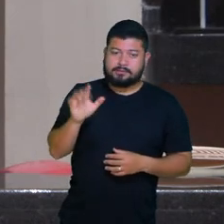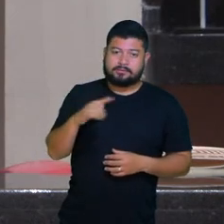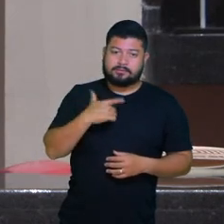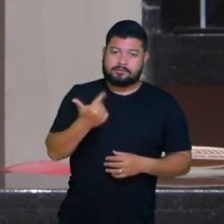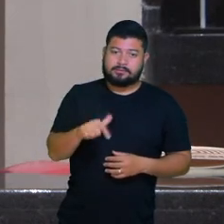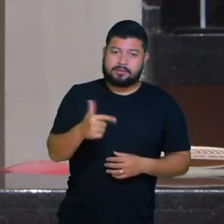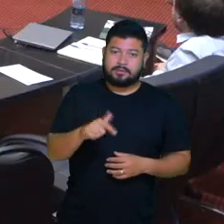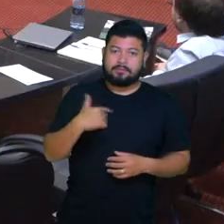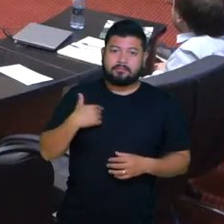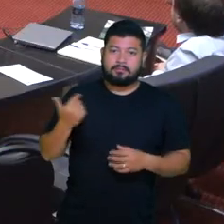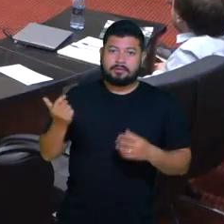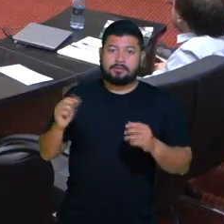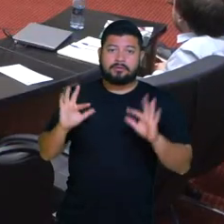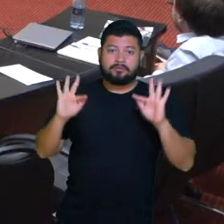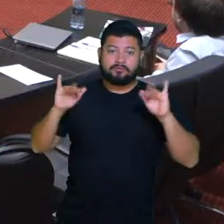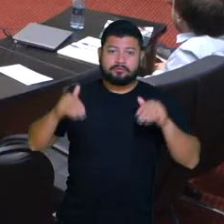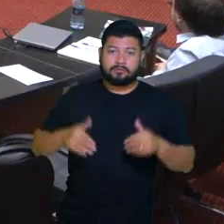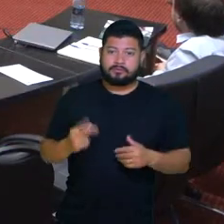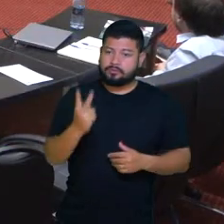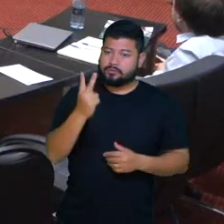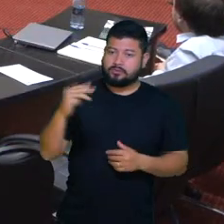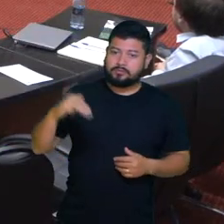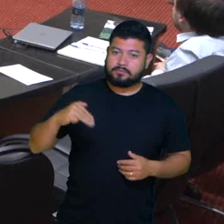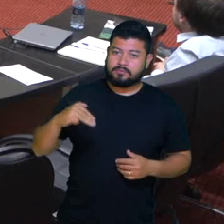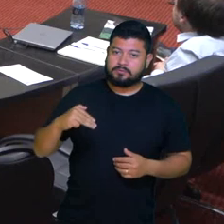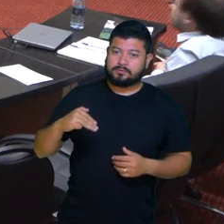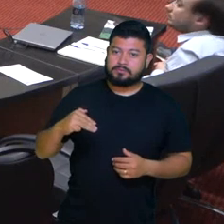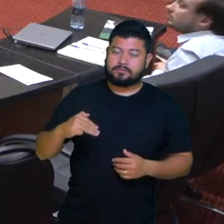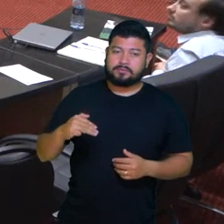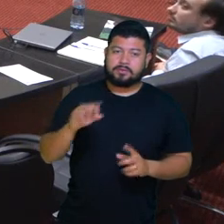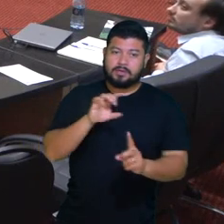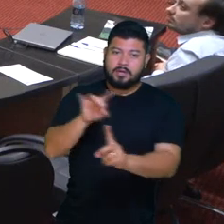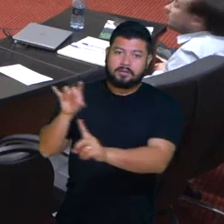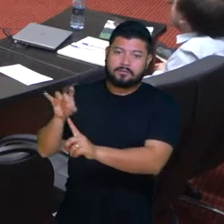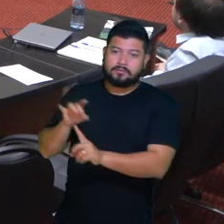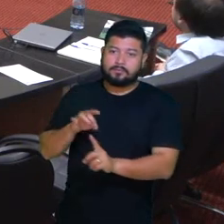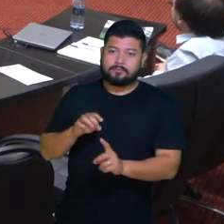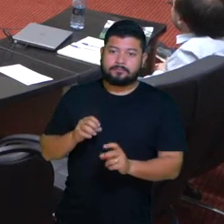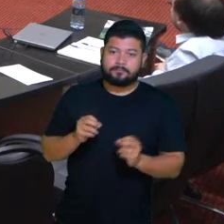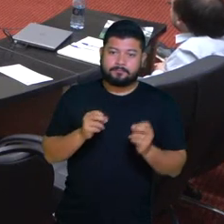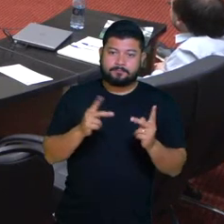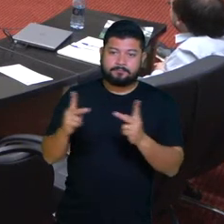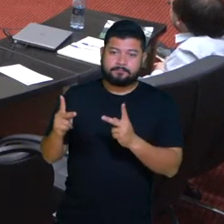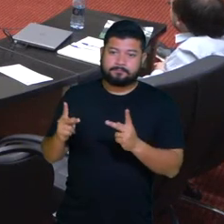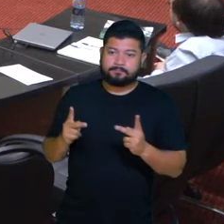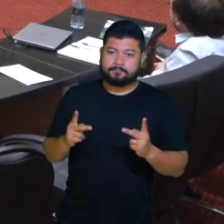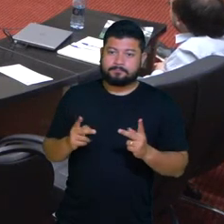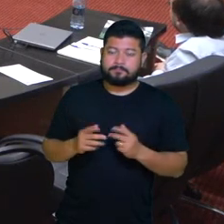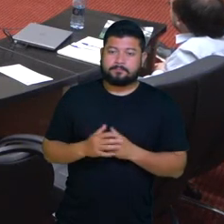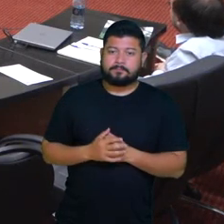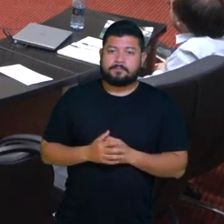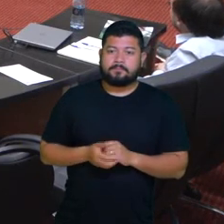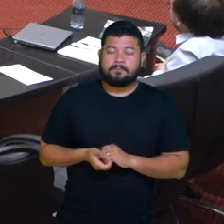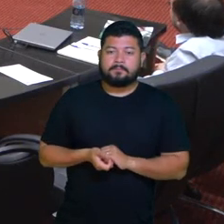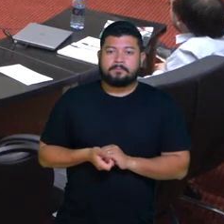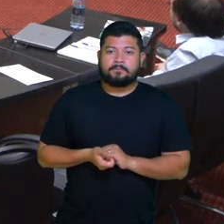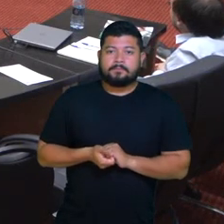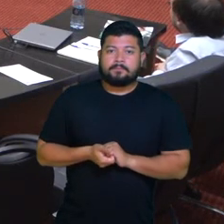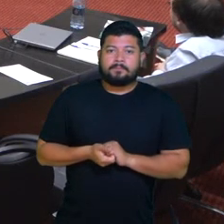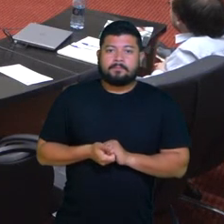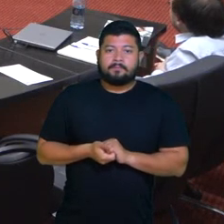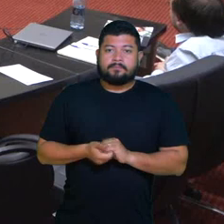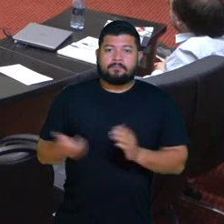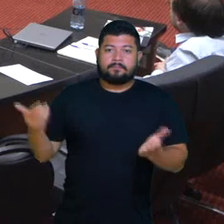considerações finais também do minutos para cada um pode ser Ok eh